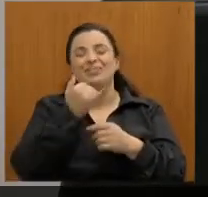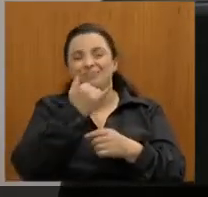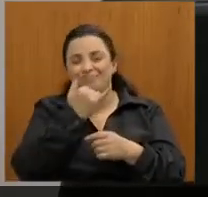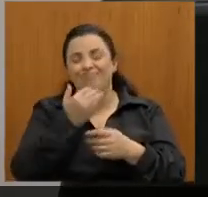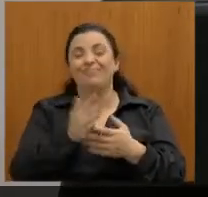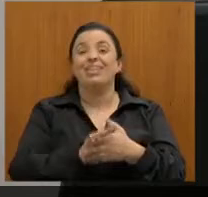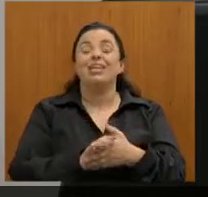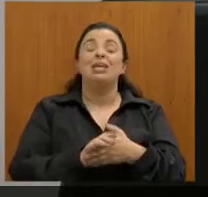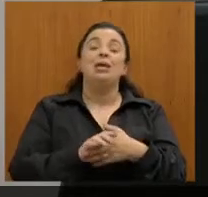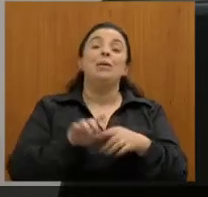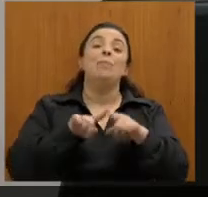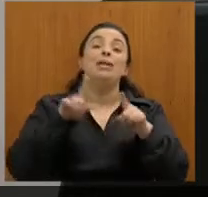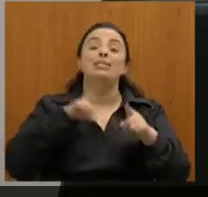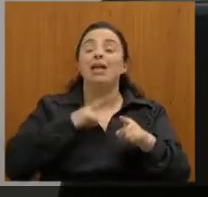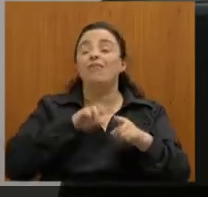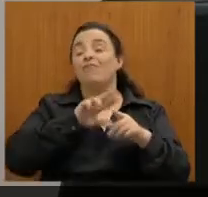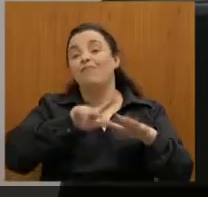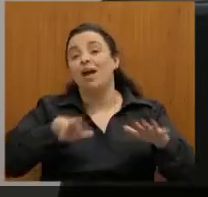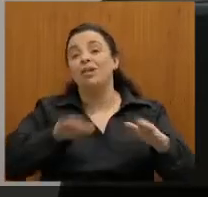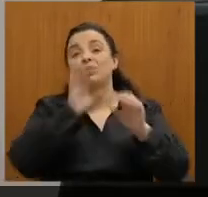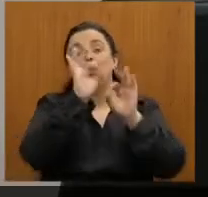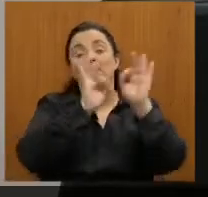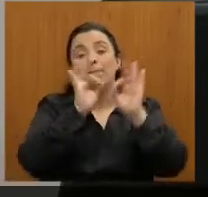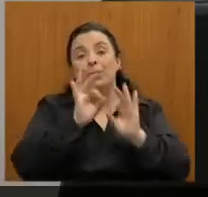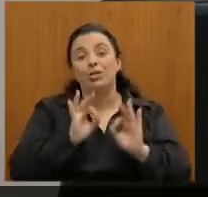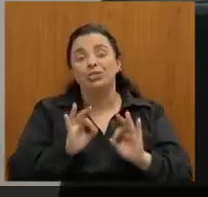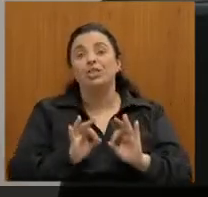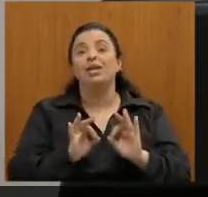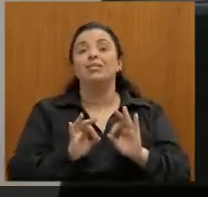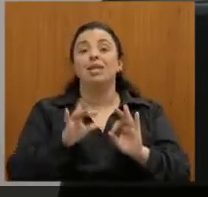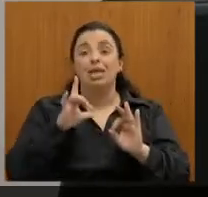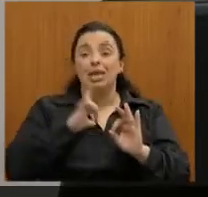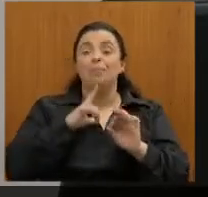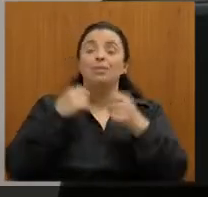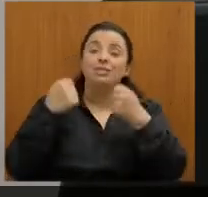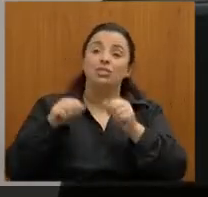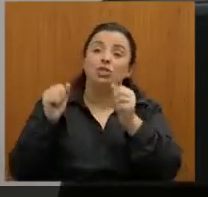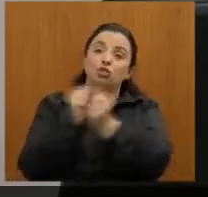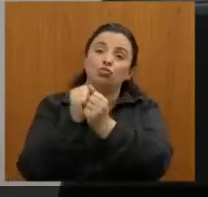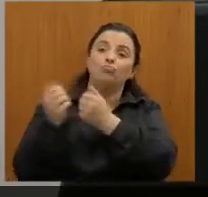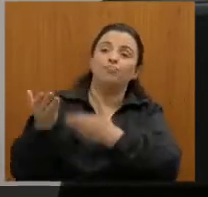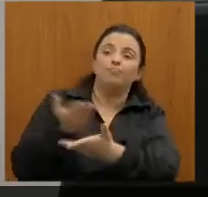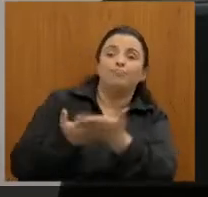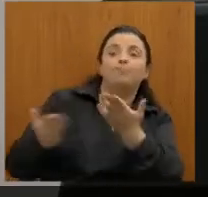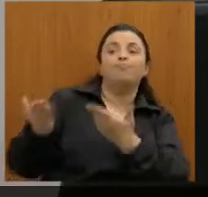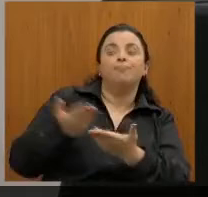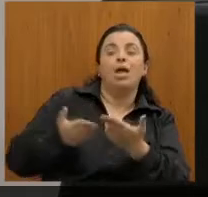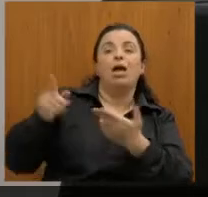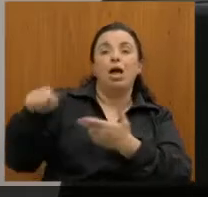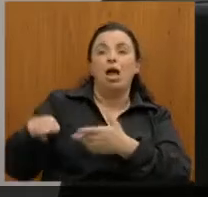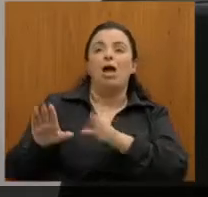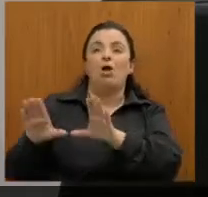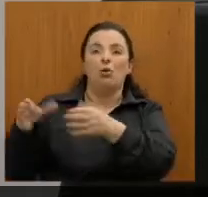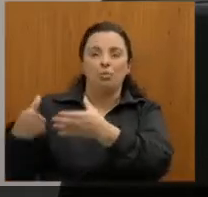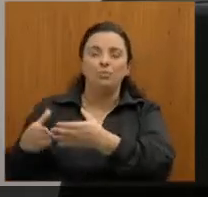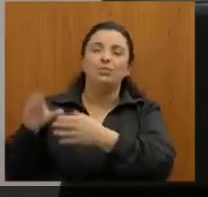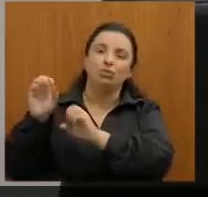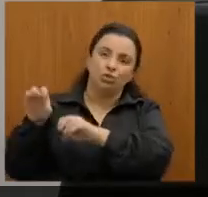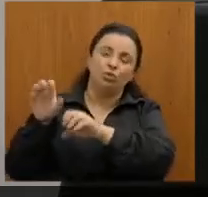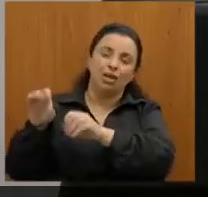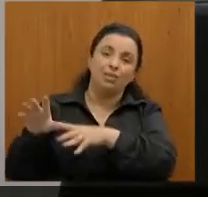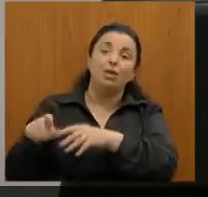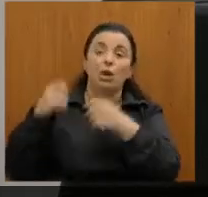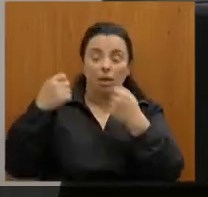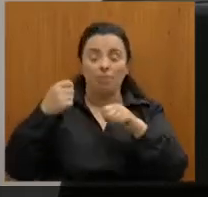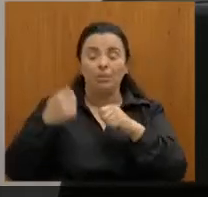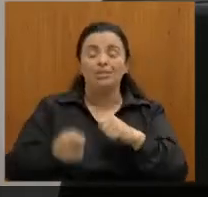projetos que perpassam pela pela política de educação que precisam ser apreciados inclusive aqui também na casa na